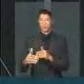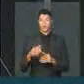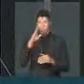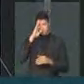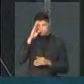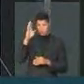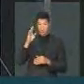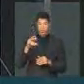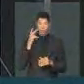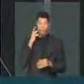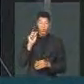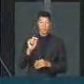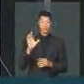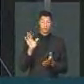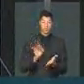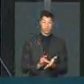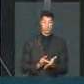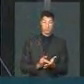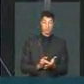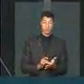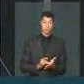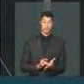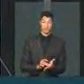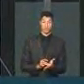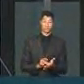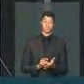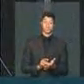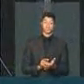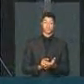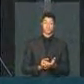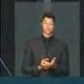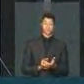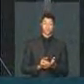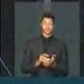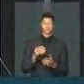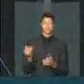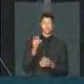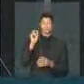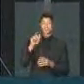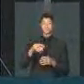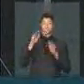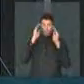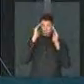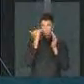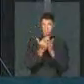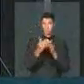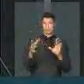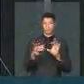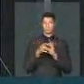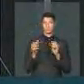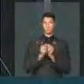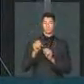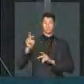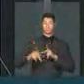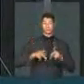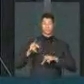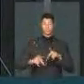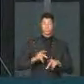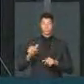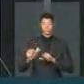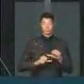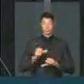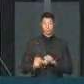dando prioridade ao que realmente importa, que é cumprir o pacto formado com a população,